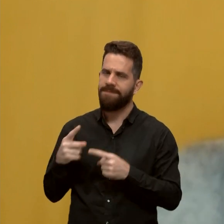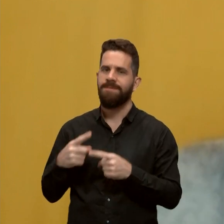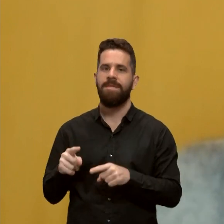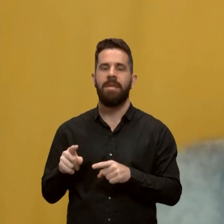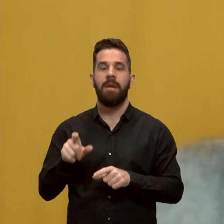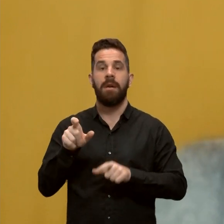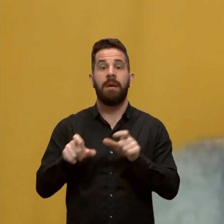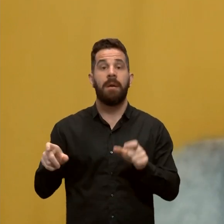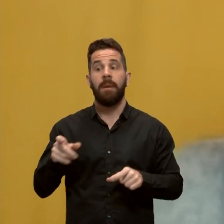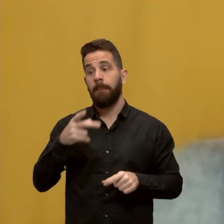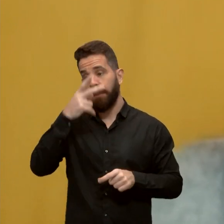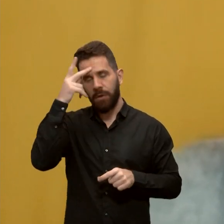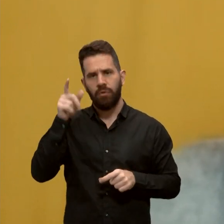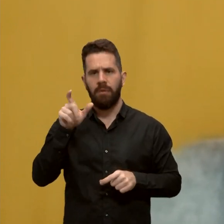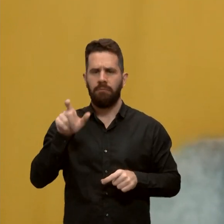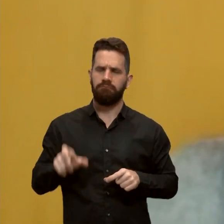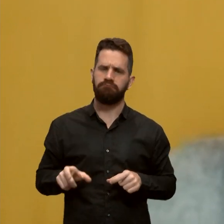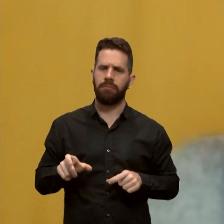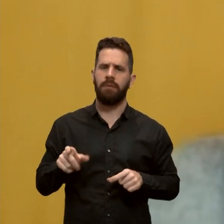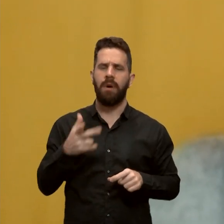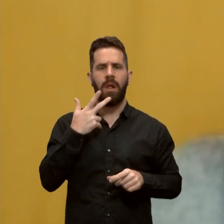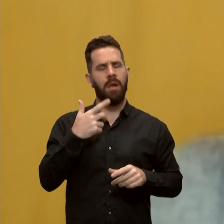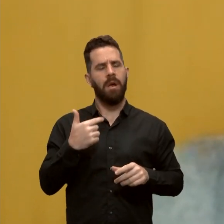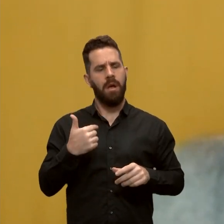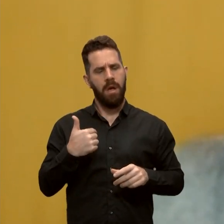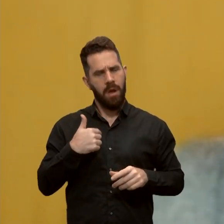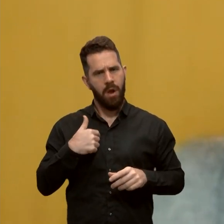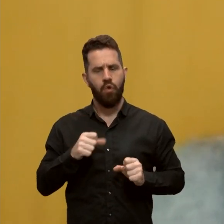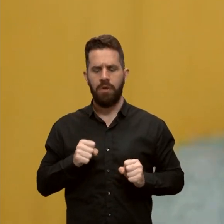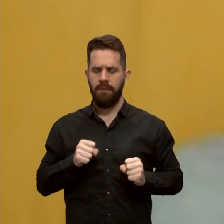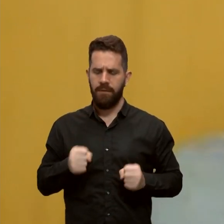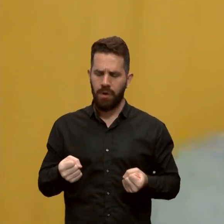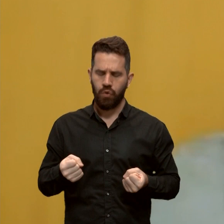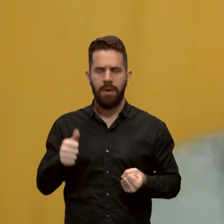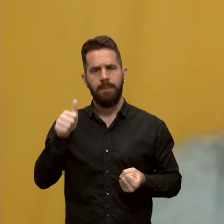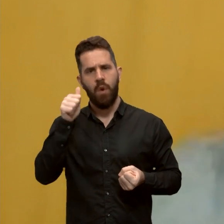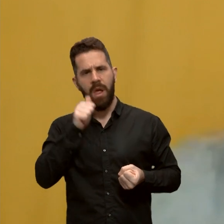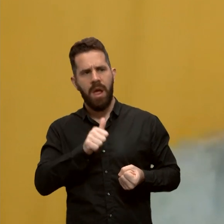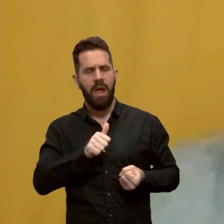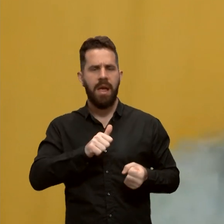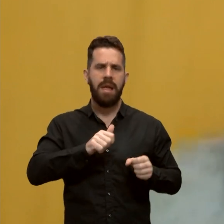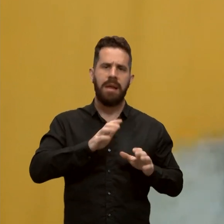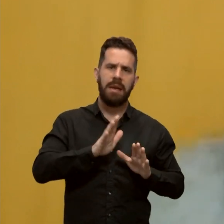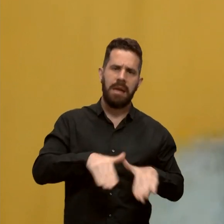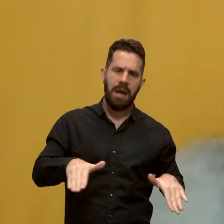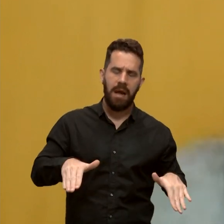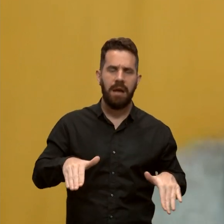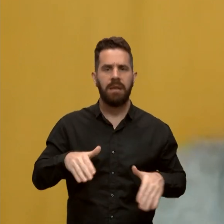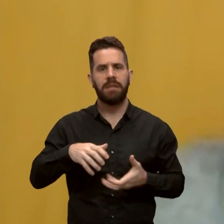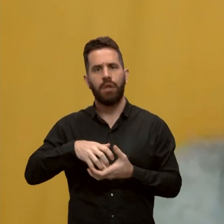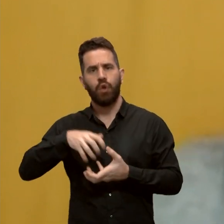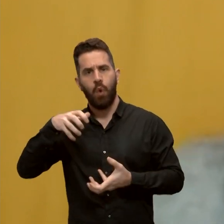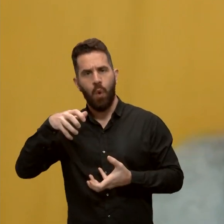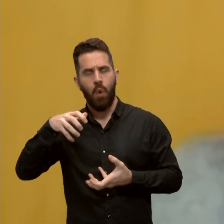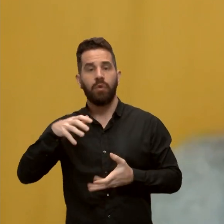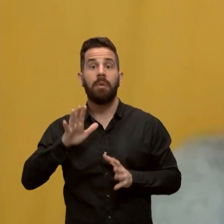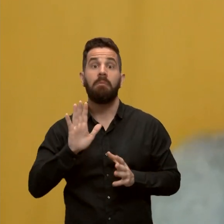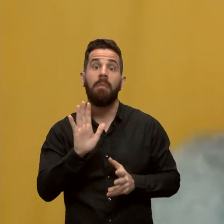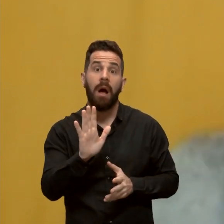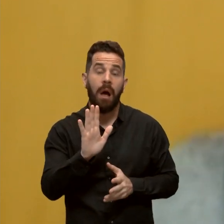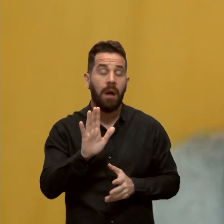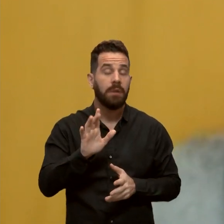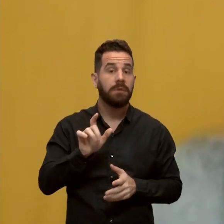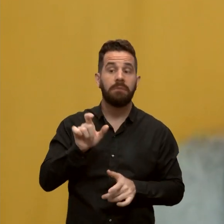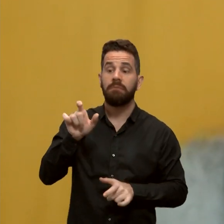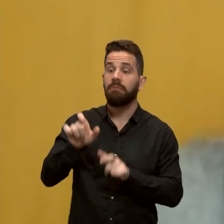se apresentam como defensores e defensoras das mulheres, das crianças, dos idosos, né? Mas dificilmente se reconhecem